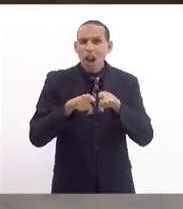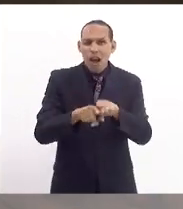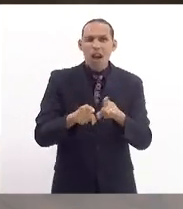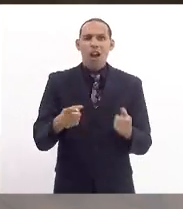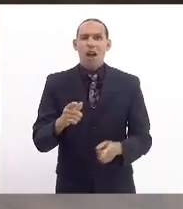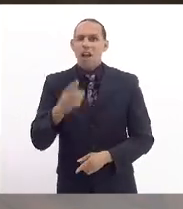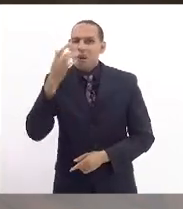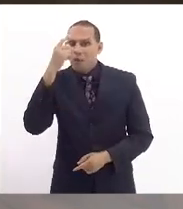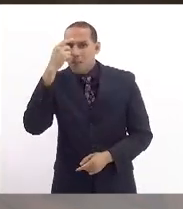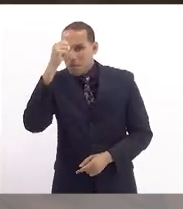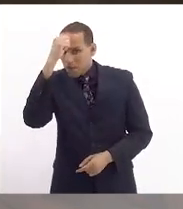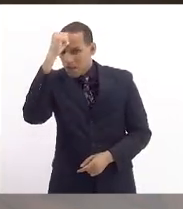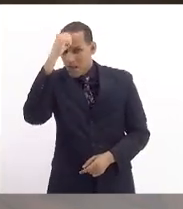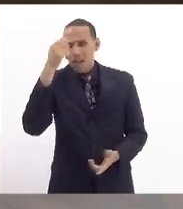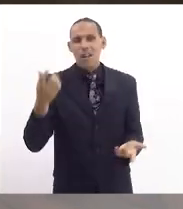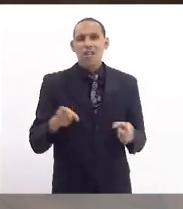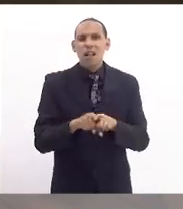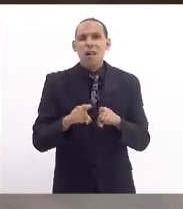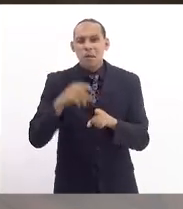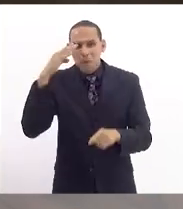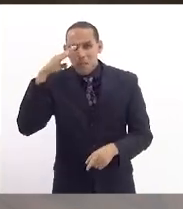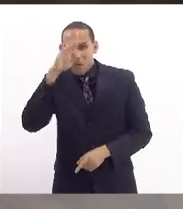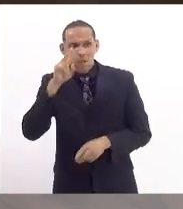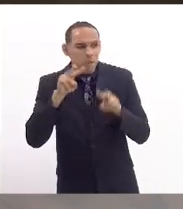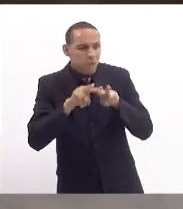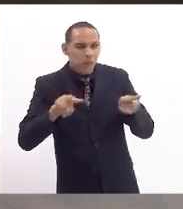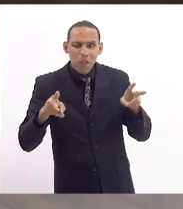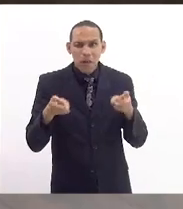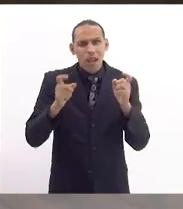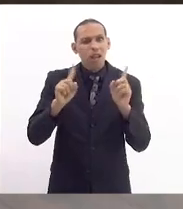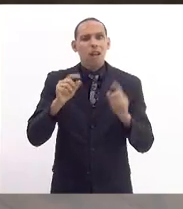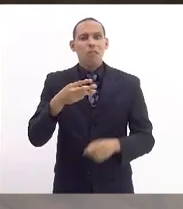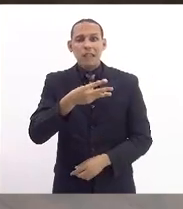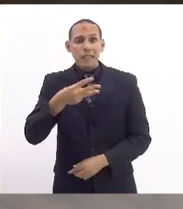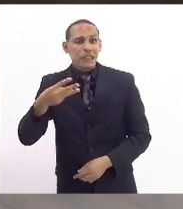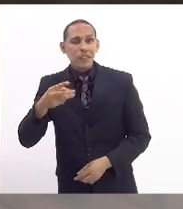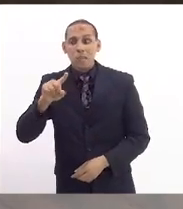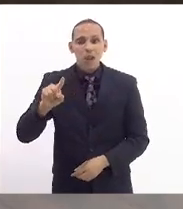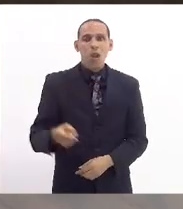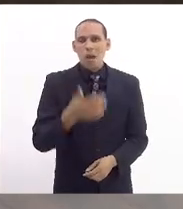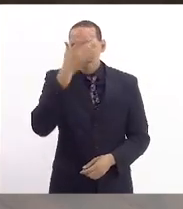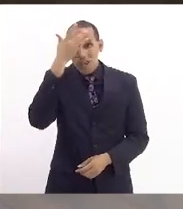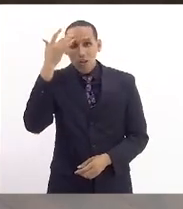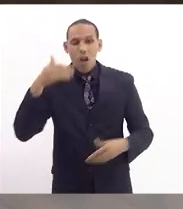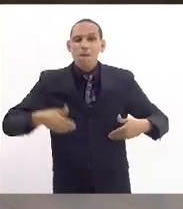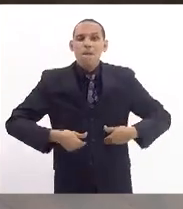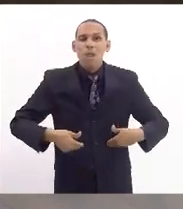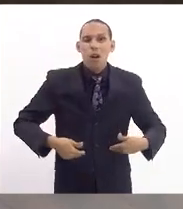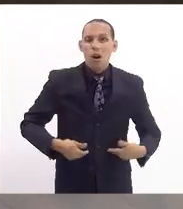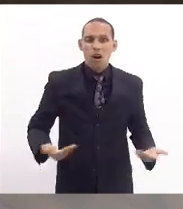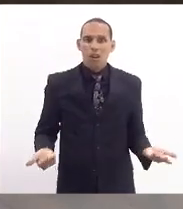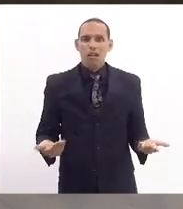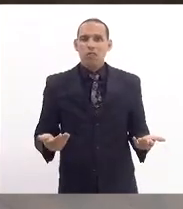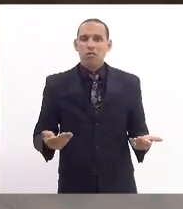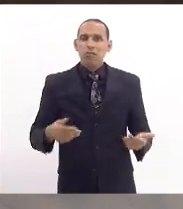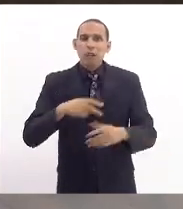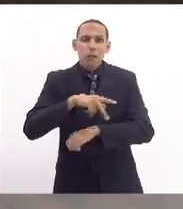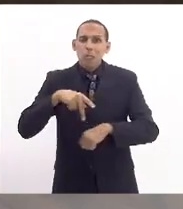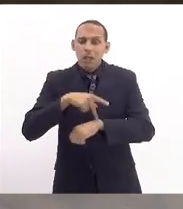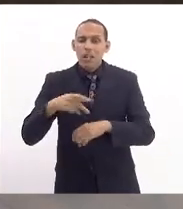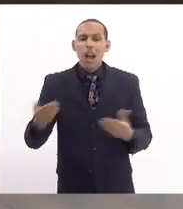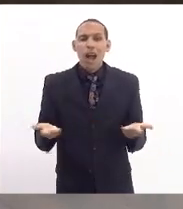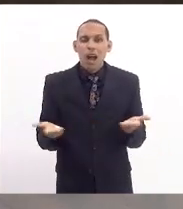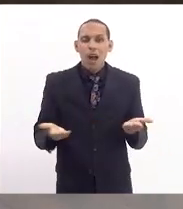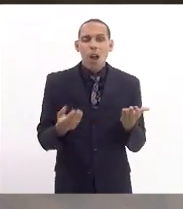de bolsonaro não vejam 33 milhões de pessoas com fome neste país mostra-se cinquenta por cento desse país está em